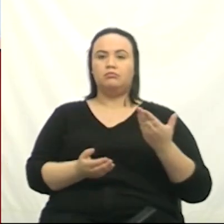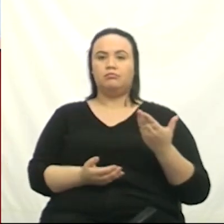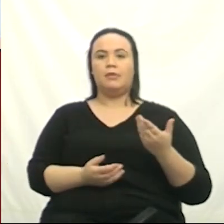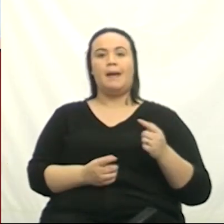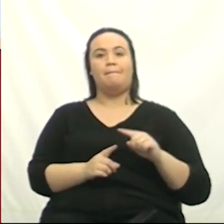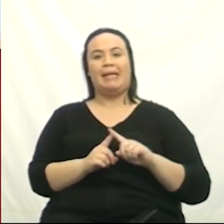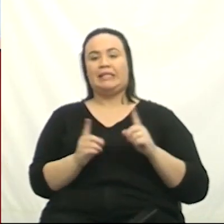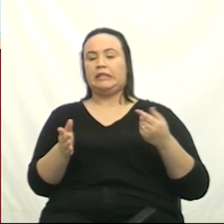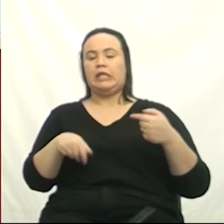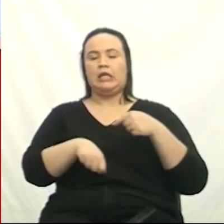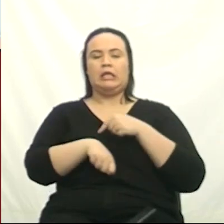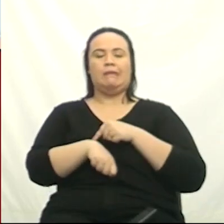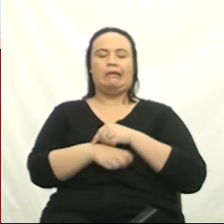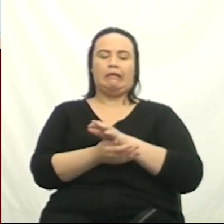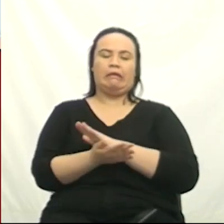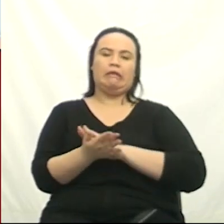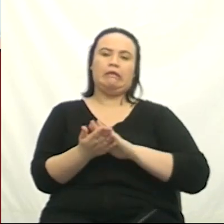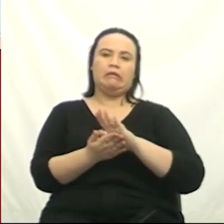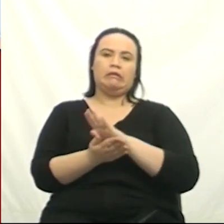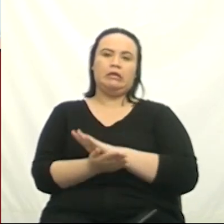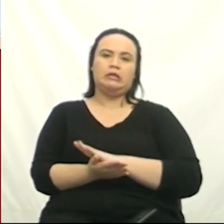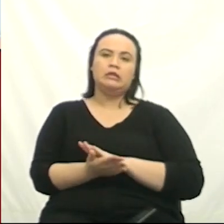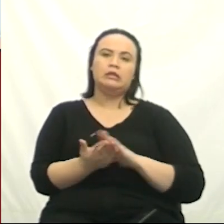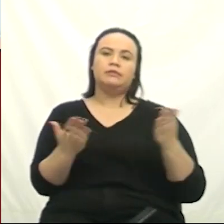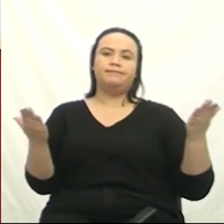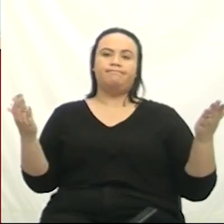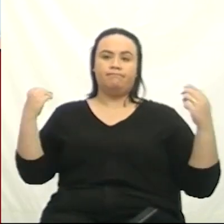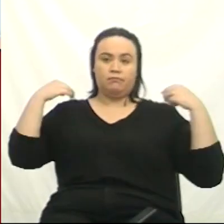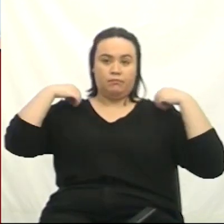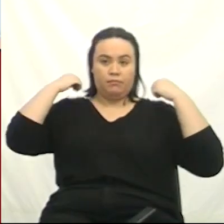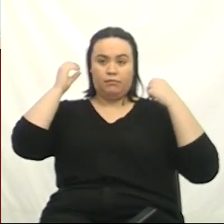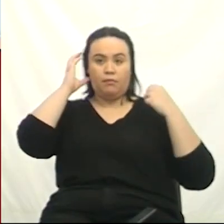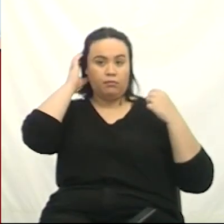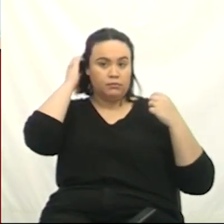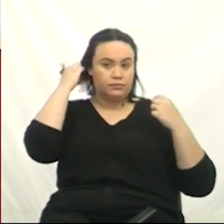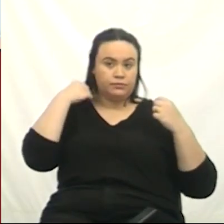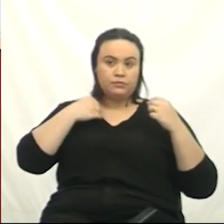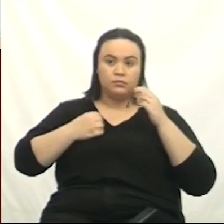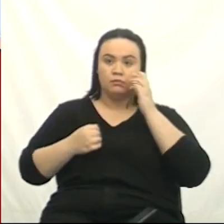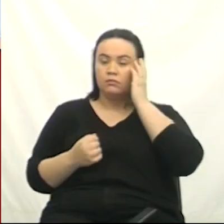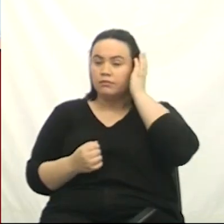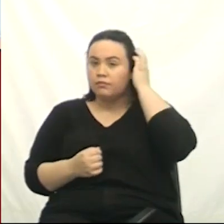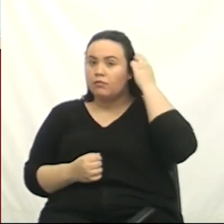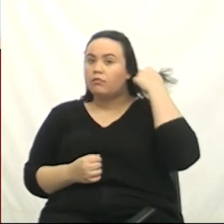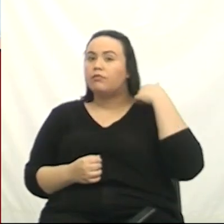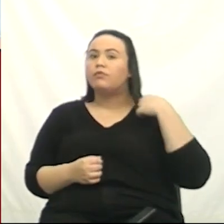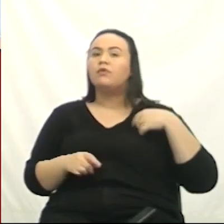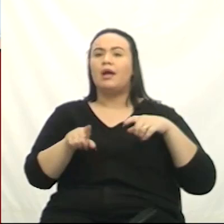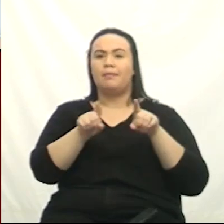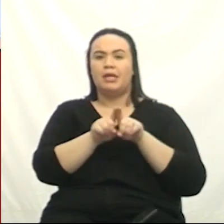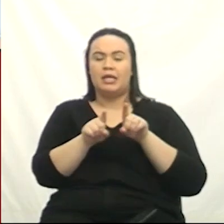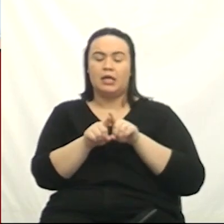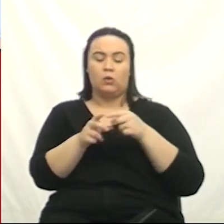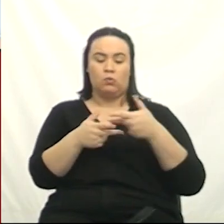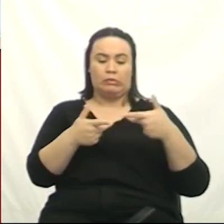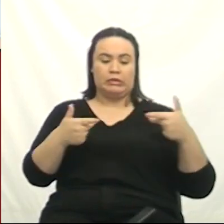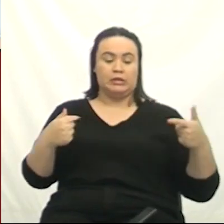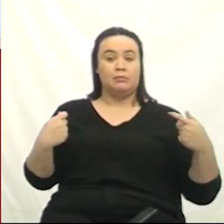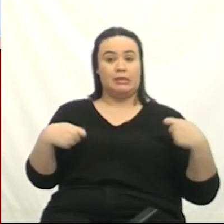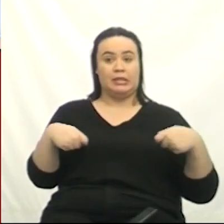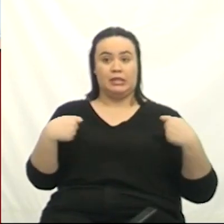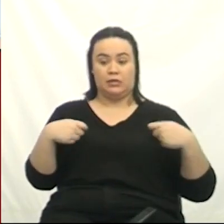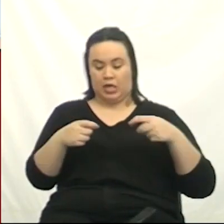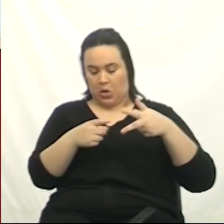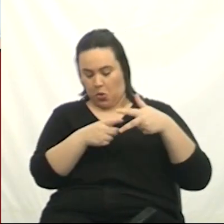infelizmente até agora nada. Inclusive tem alguns espaços ali que tampa de caixinha de energia que precisa ser colocado.